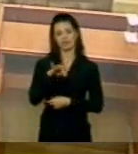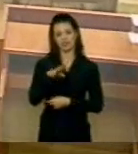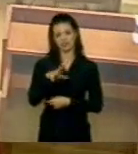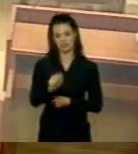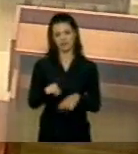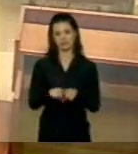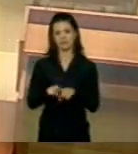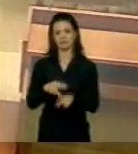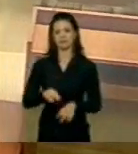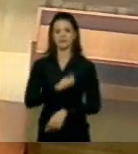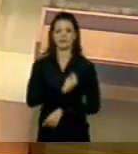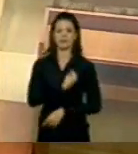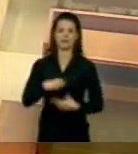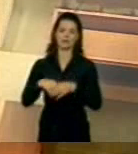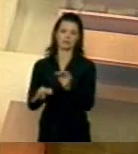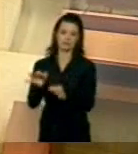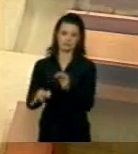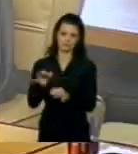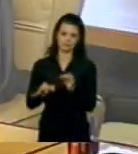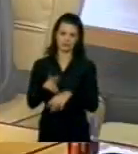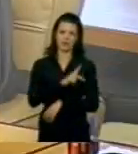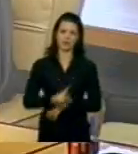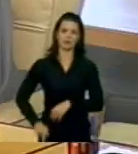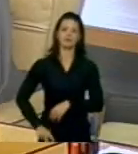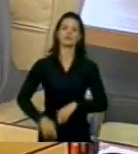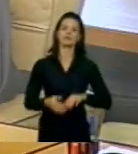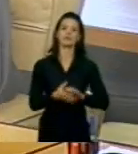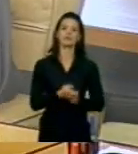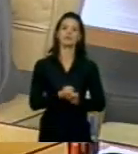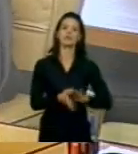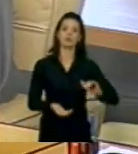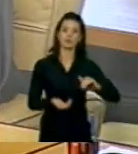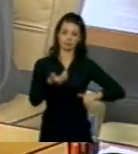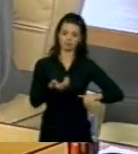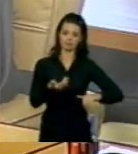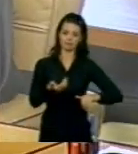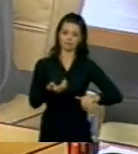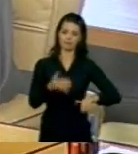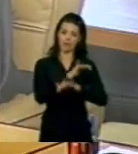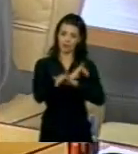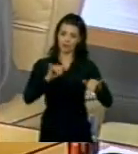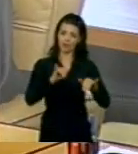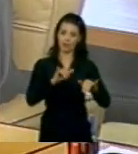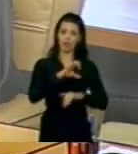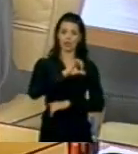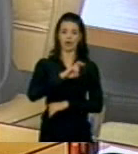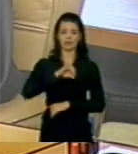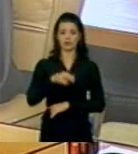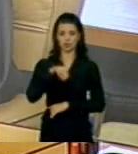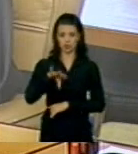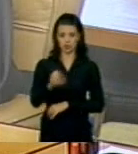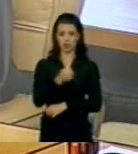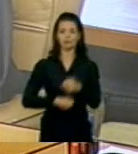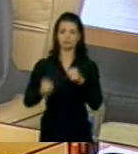seu turno, a presidência do Congresso Nacional trouxe as informações em 9 de junho, também do